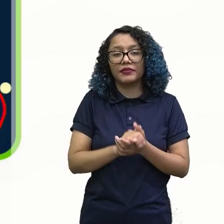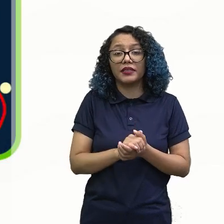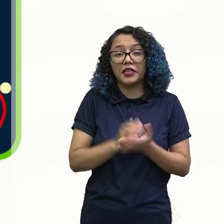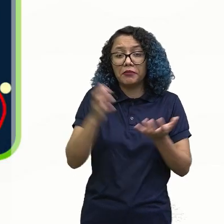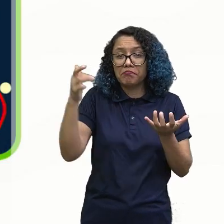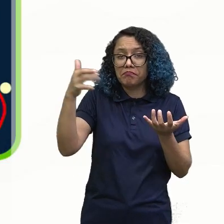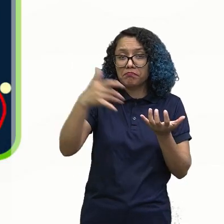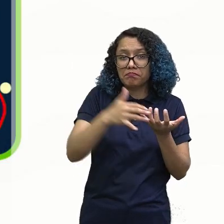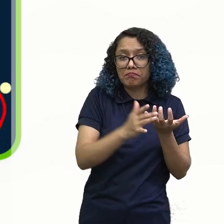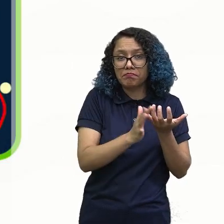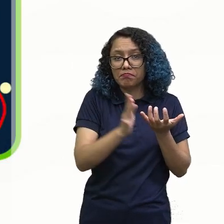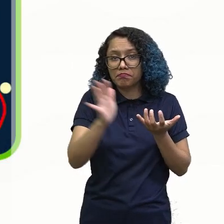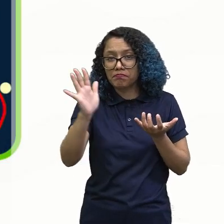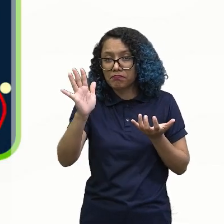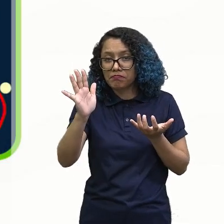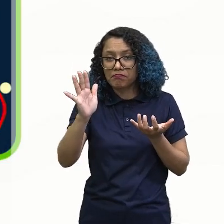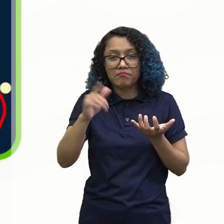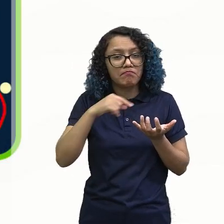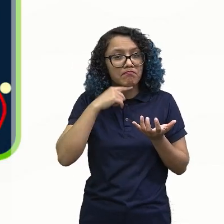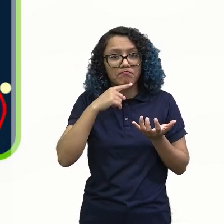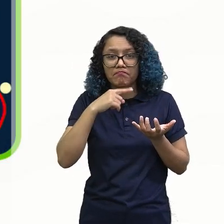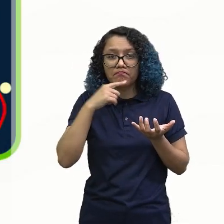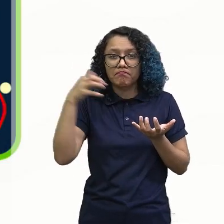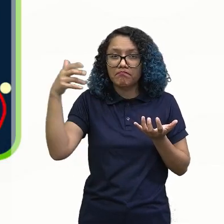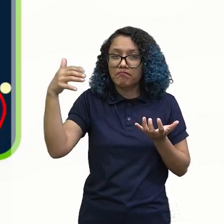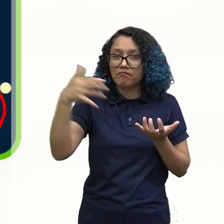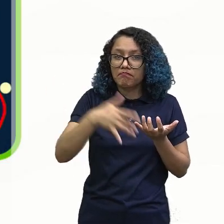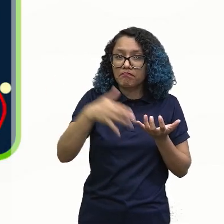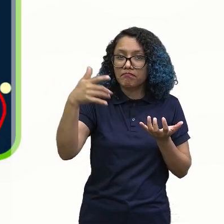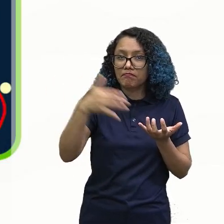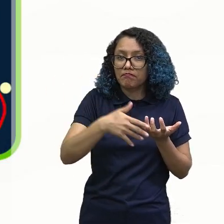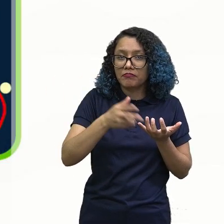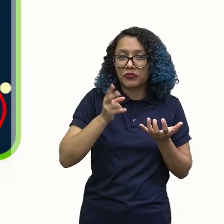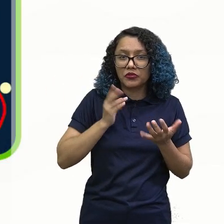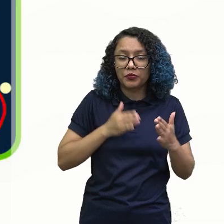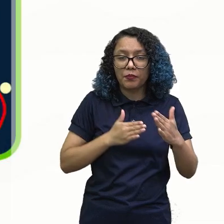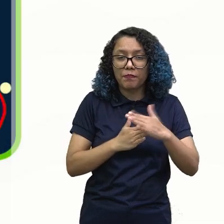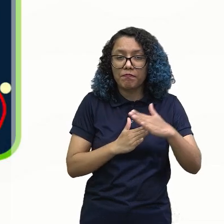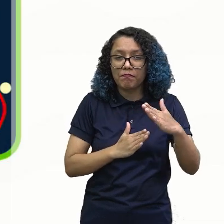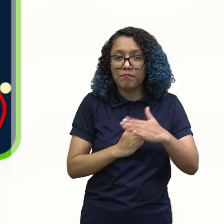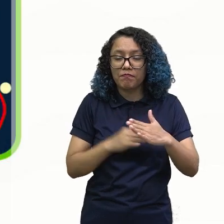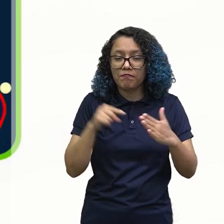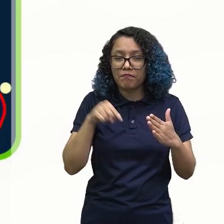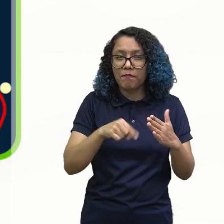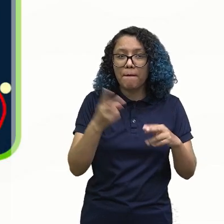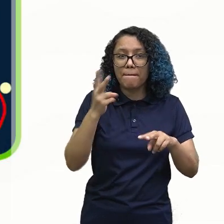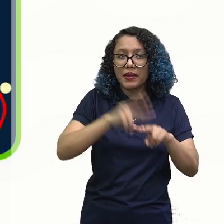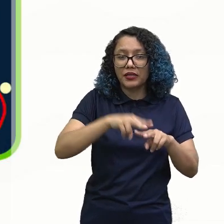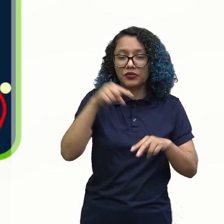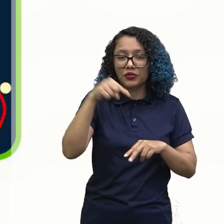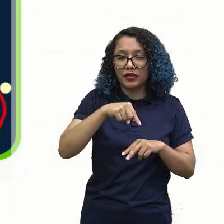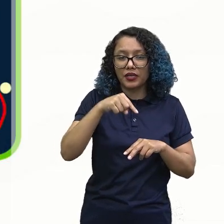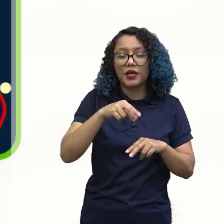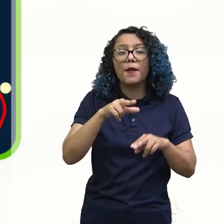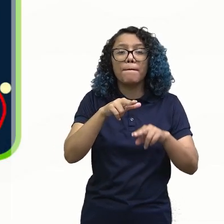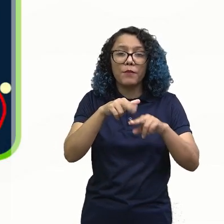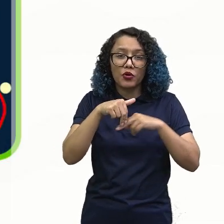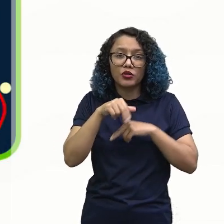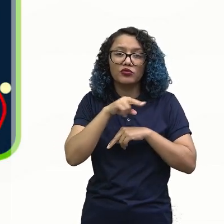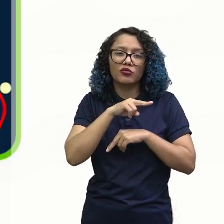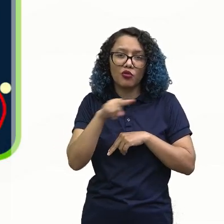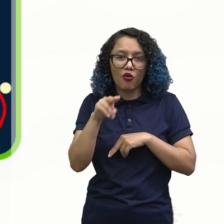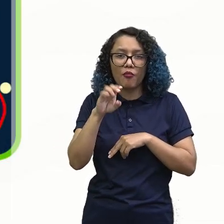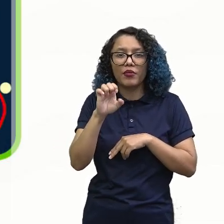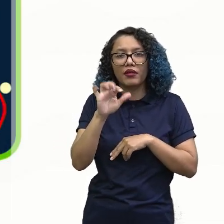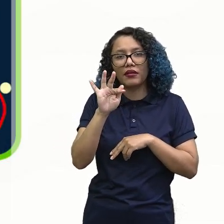raio refletir poucas vezes e voltar para o espaço, ele vai ficar preso como se fosse uma estufa. Daí o nome, né?